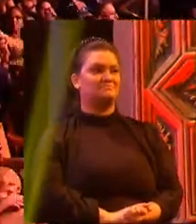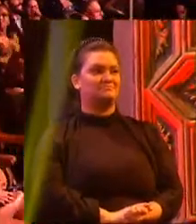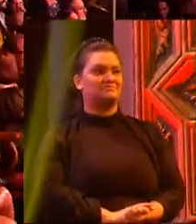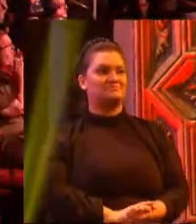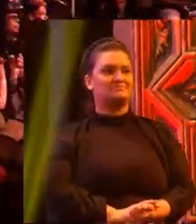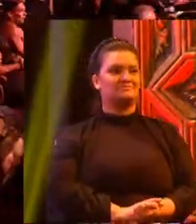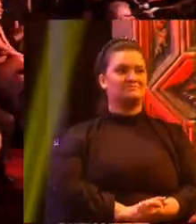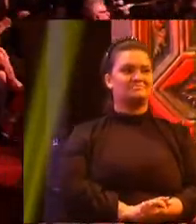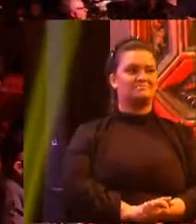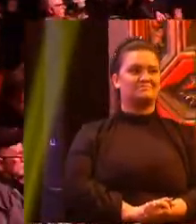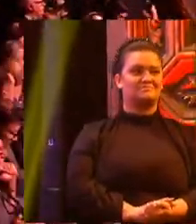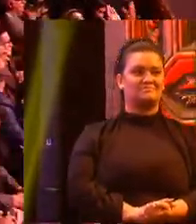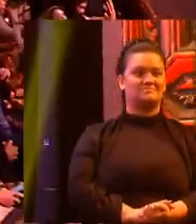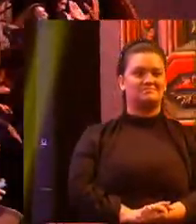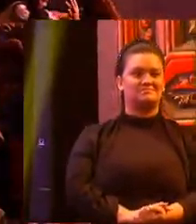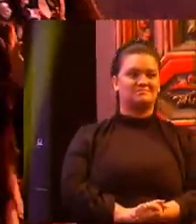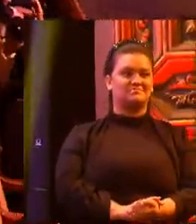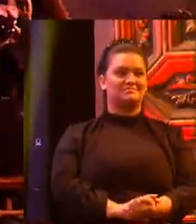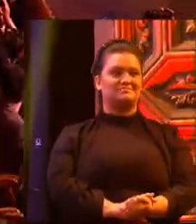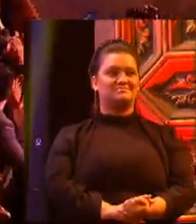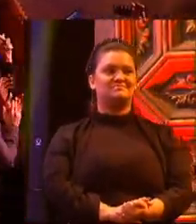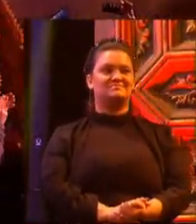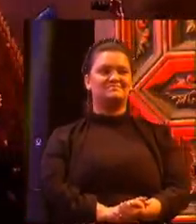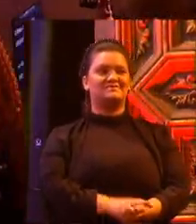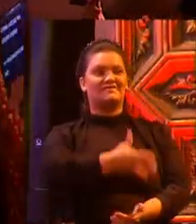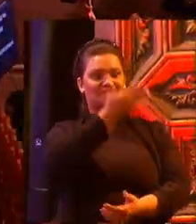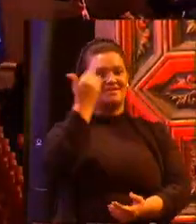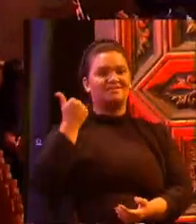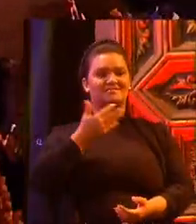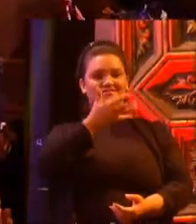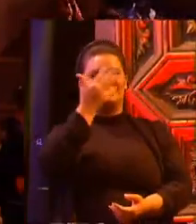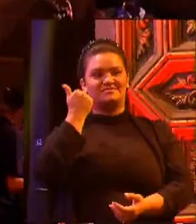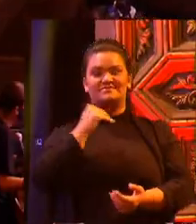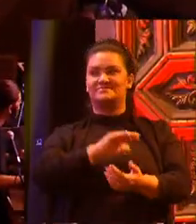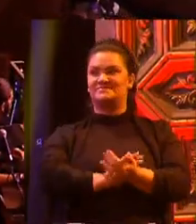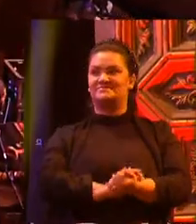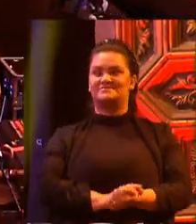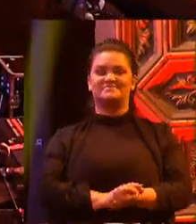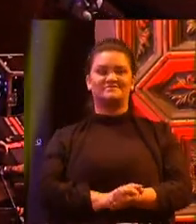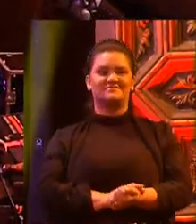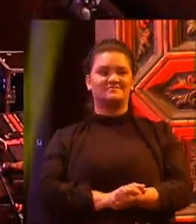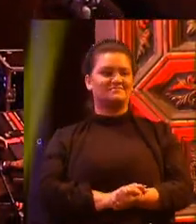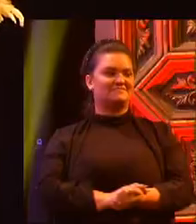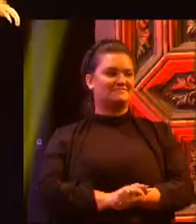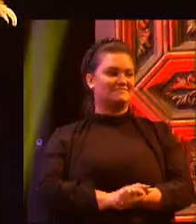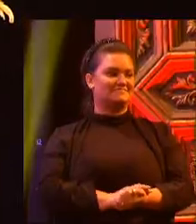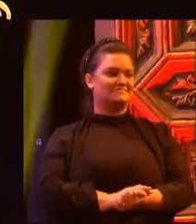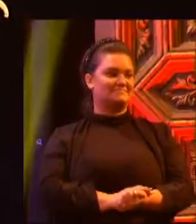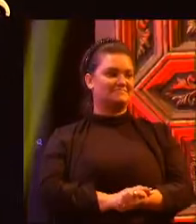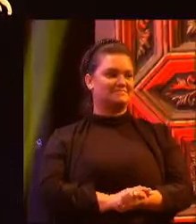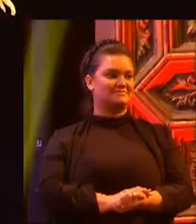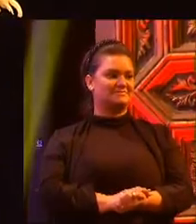O Nick tá aí? Aí, Nick, parabéns! Fogo dos racistas!